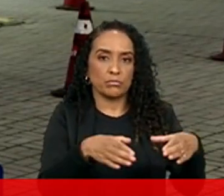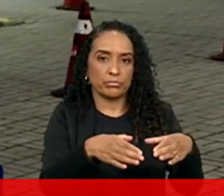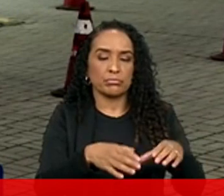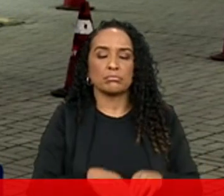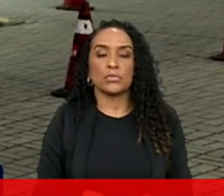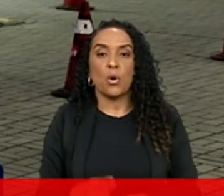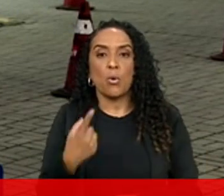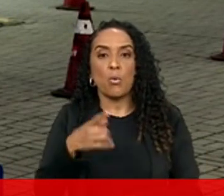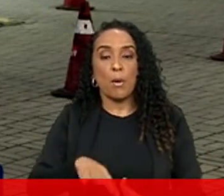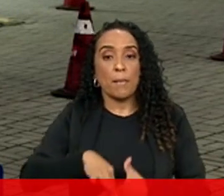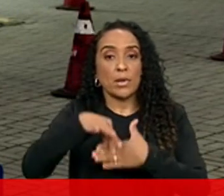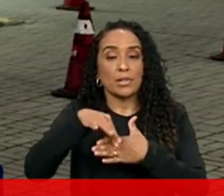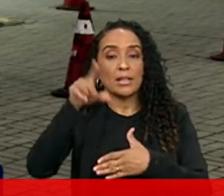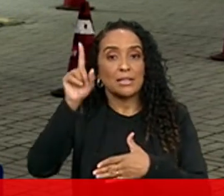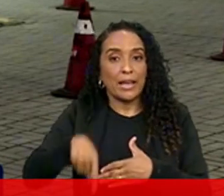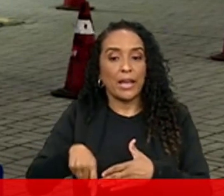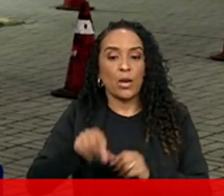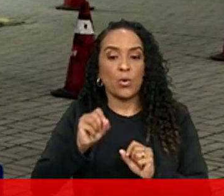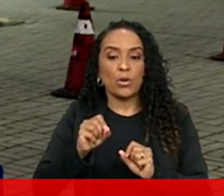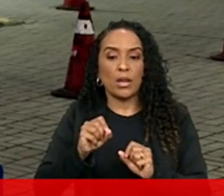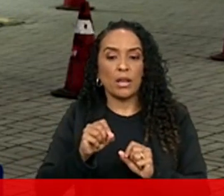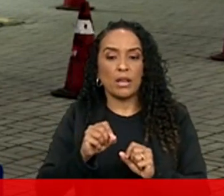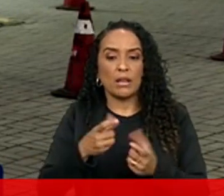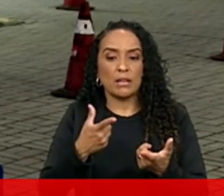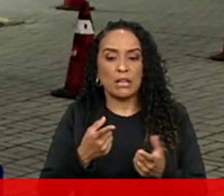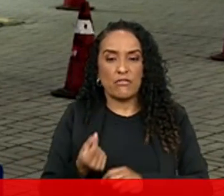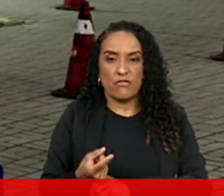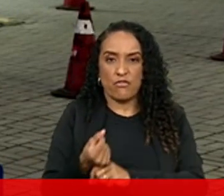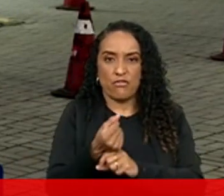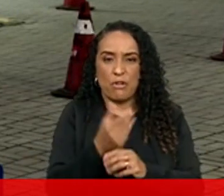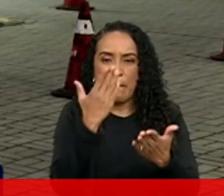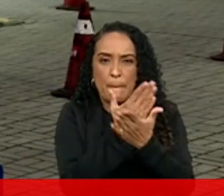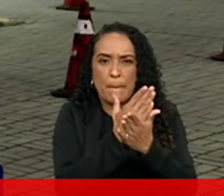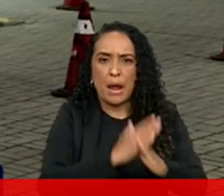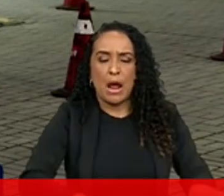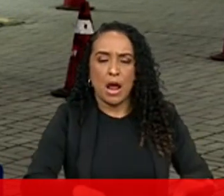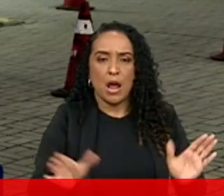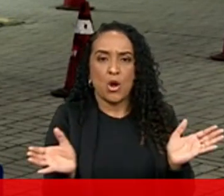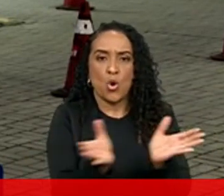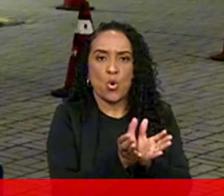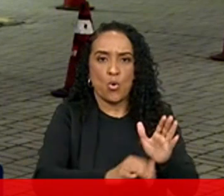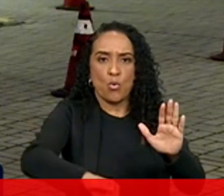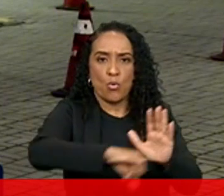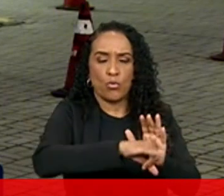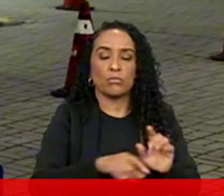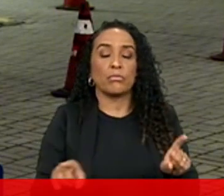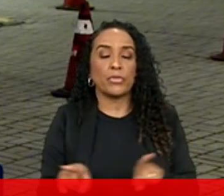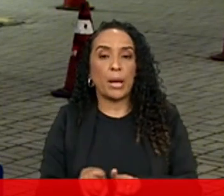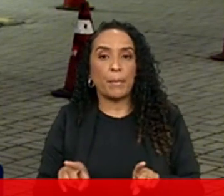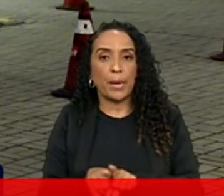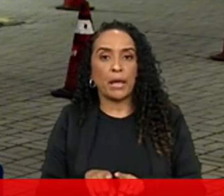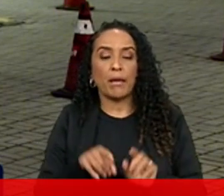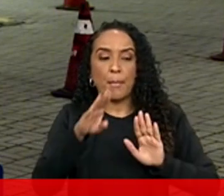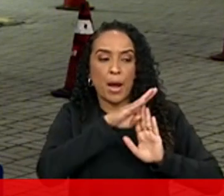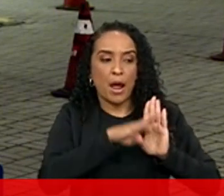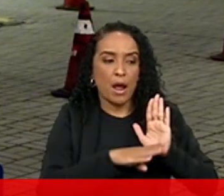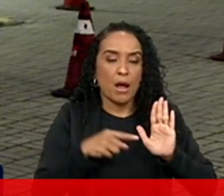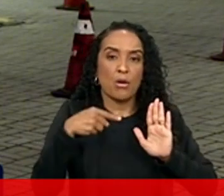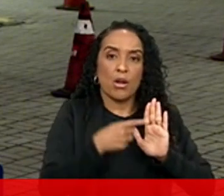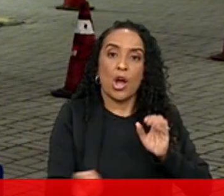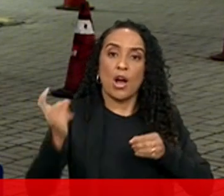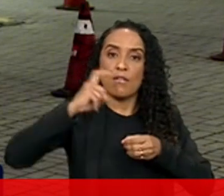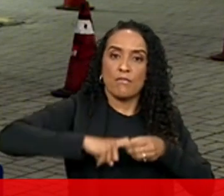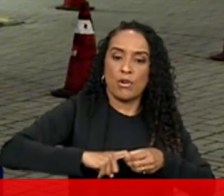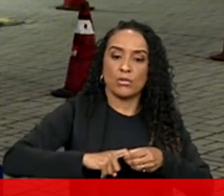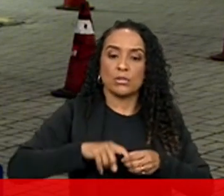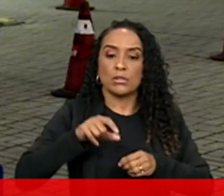Uma das prioridades será sufocar financeiramente as quadrilhas. Também está em pauta a retomada